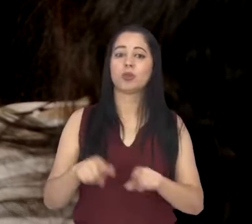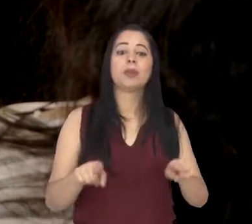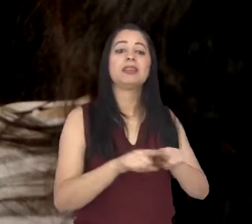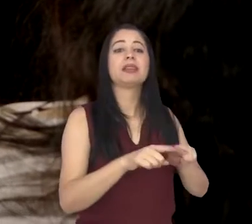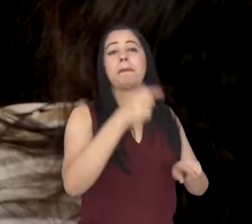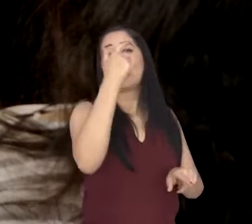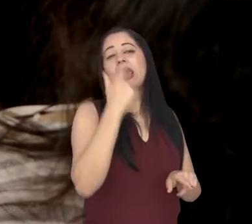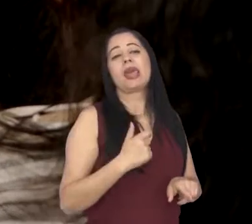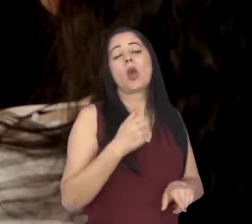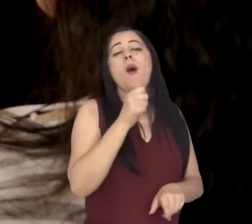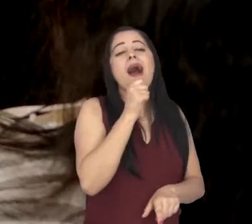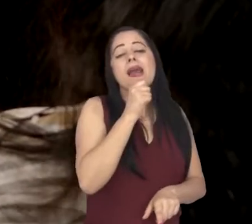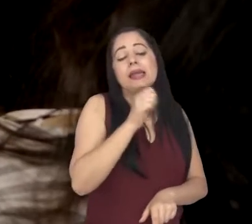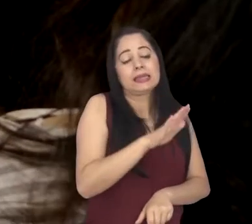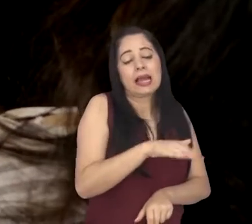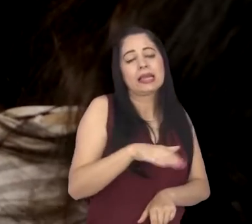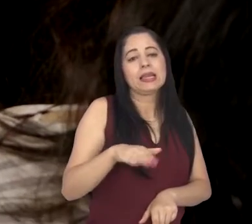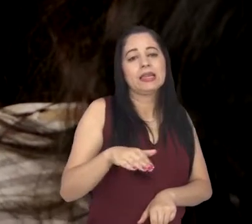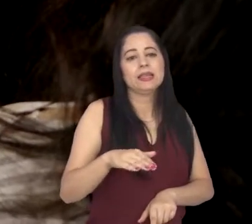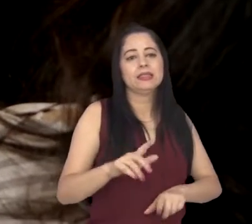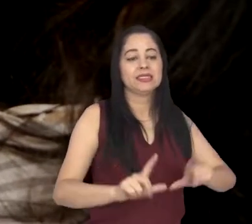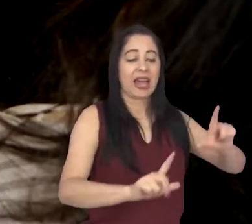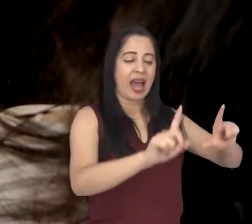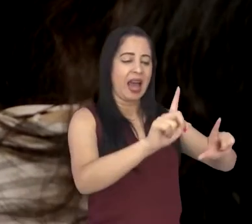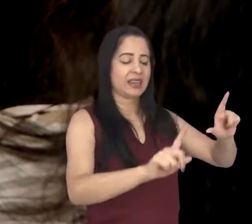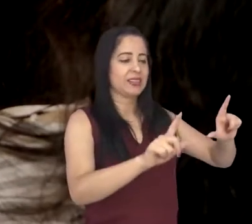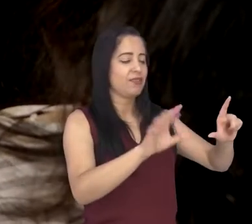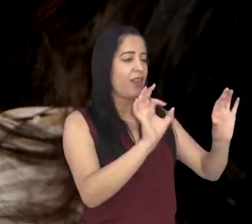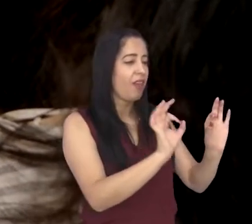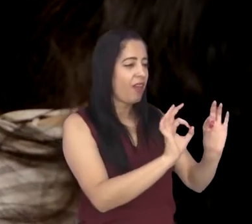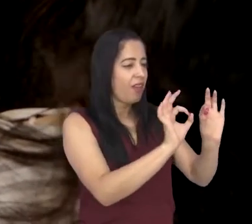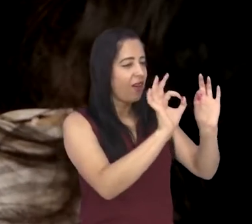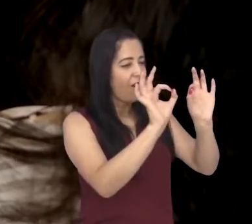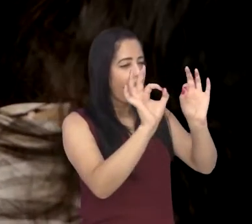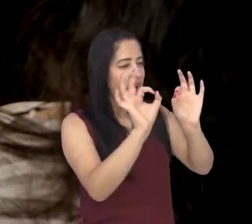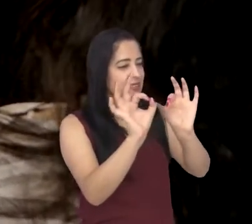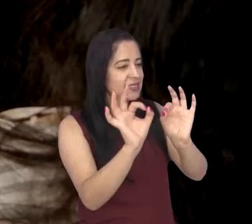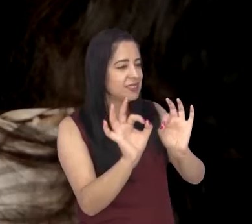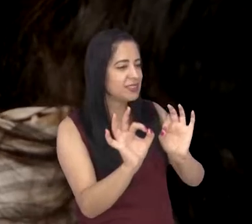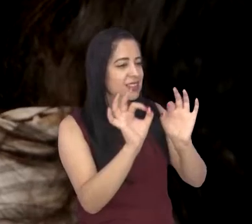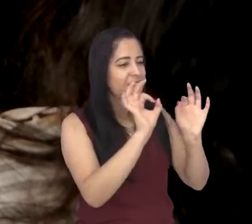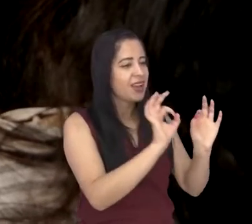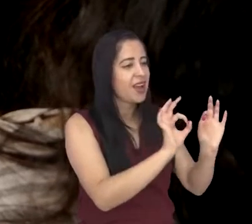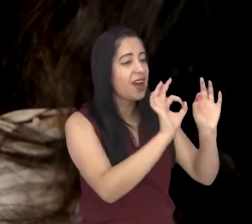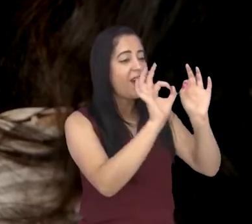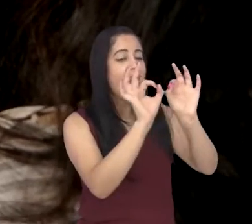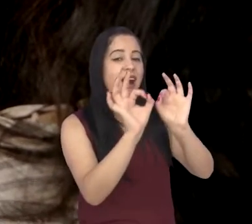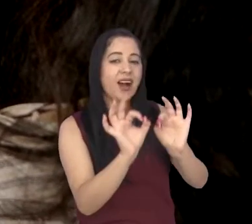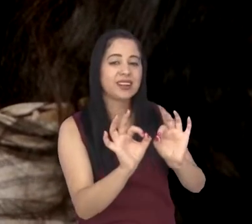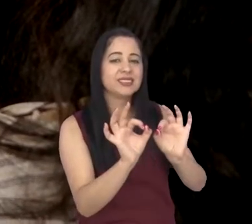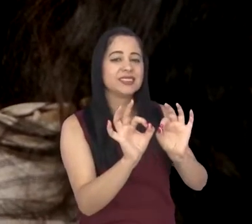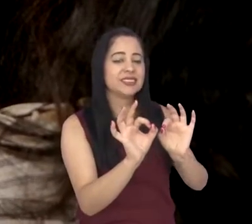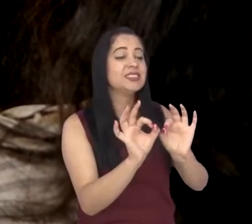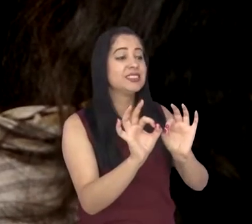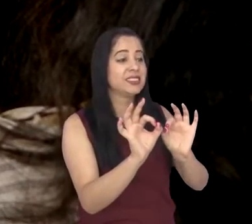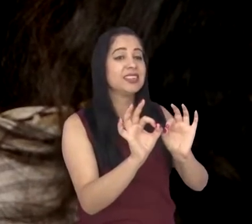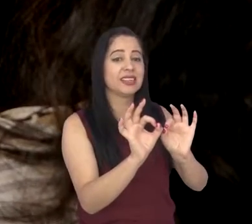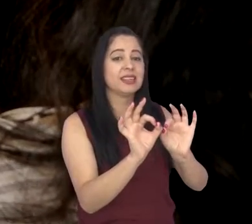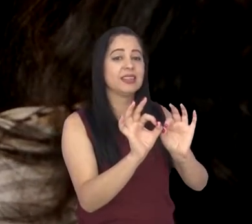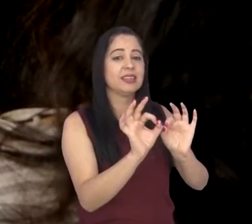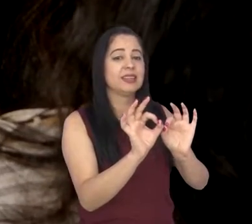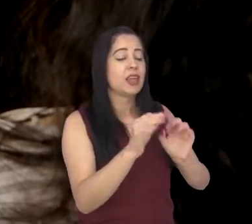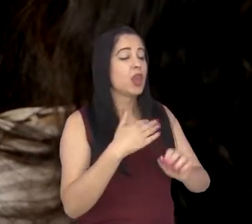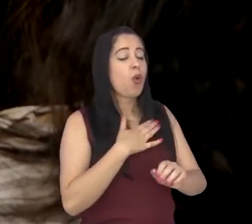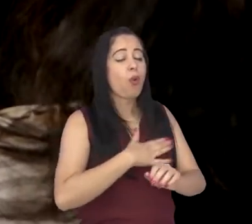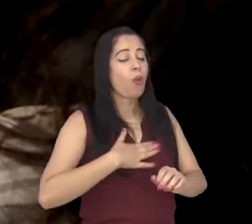muito menino, ver pela televisão festivais que passavam branco e preto, alguns na Record, que pegava em Bauru. Eu assistia